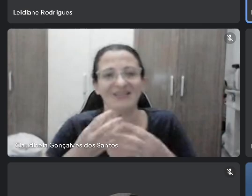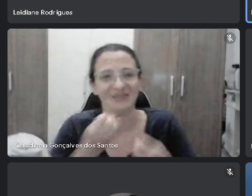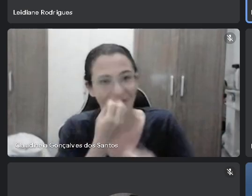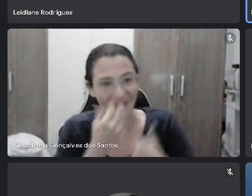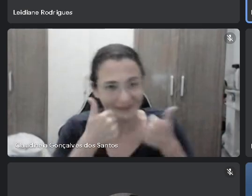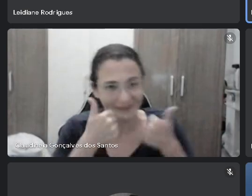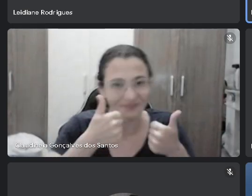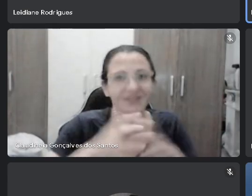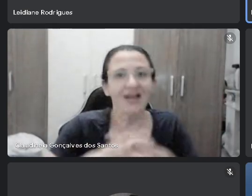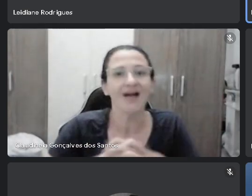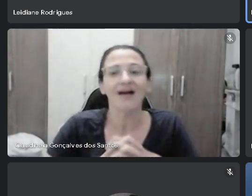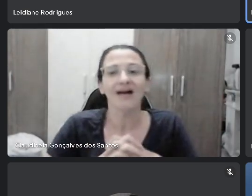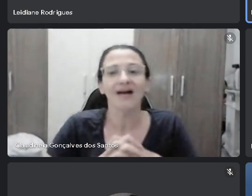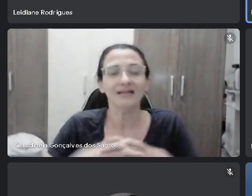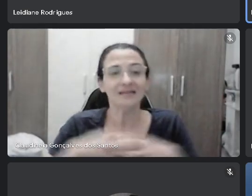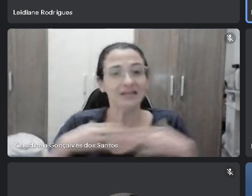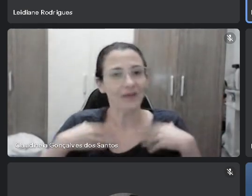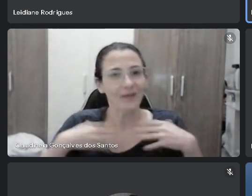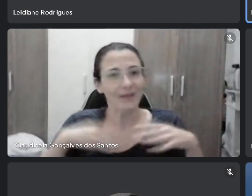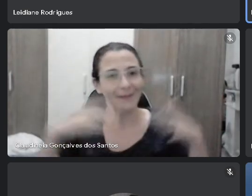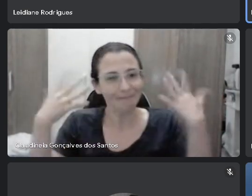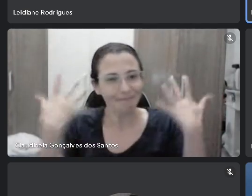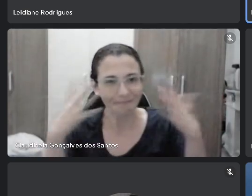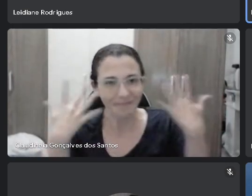da instituição.